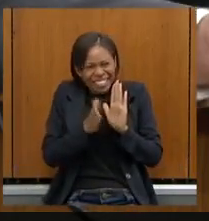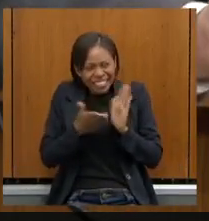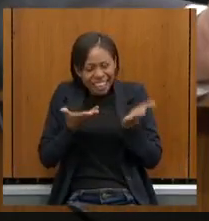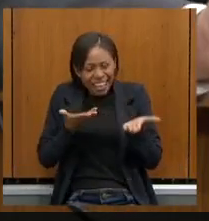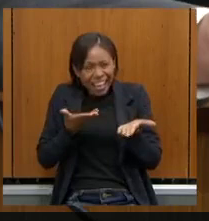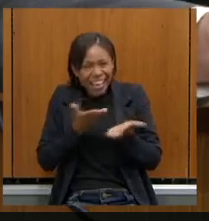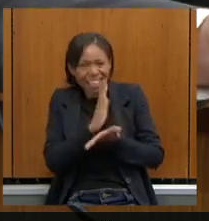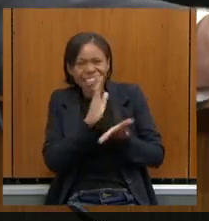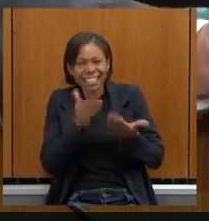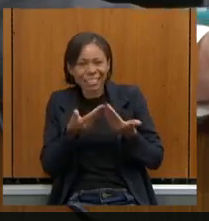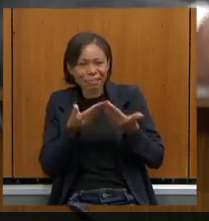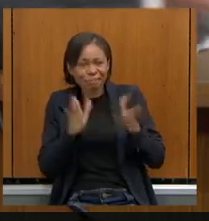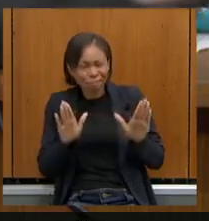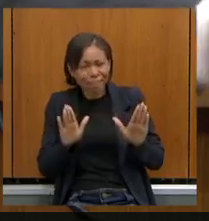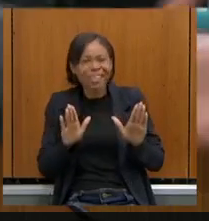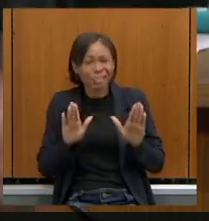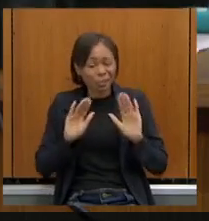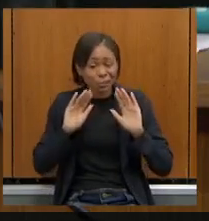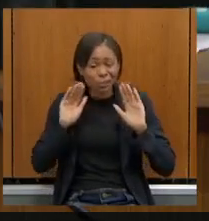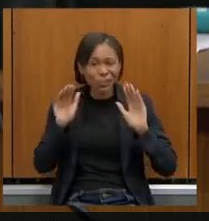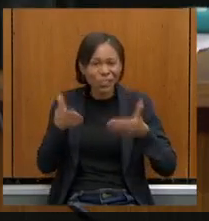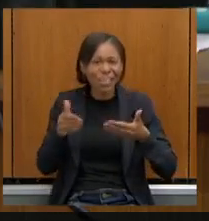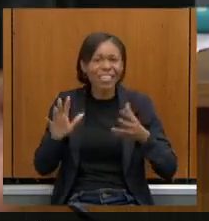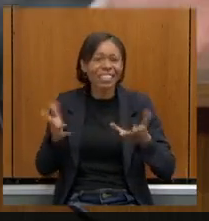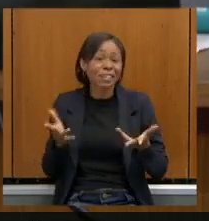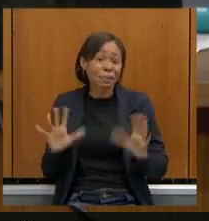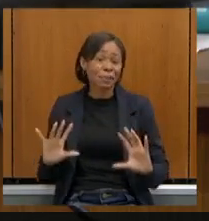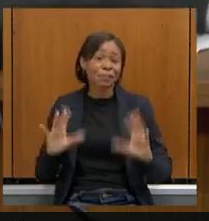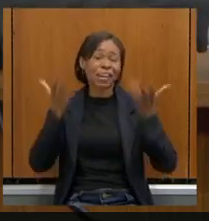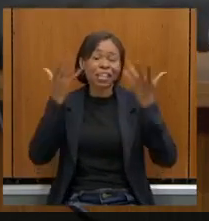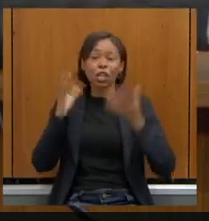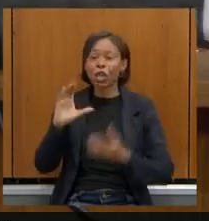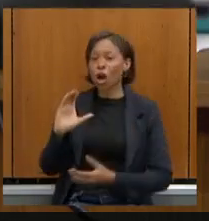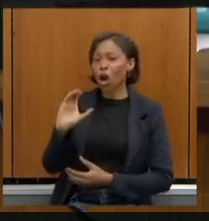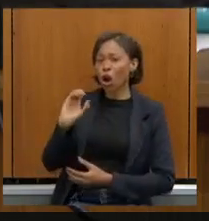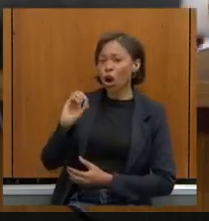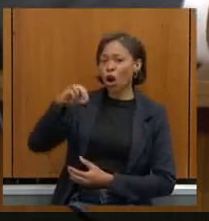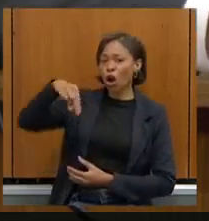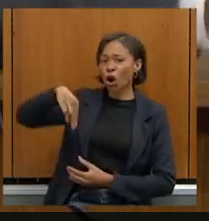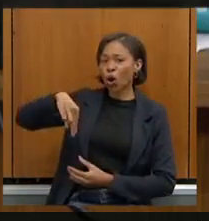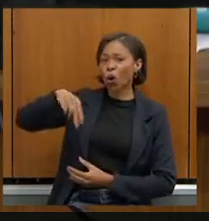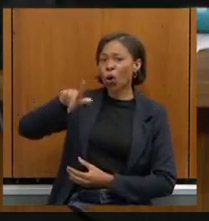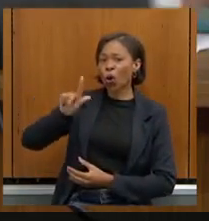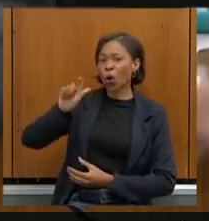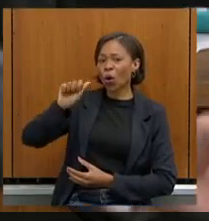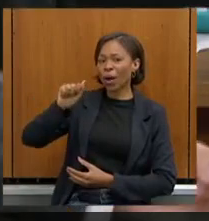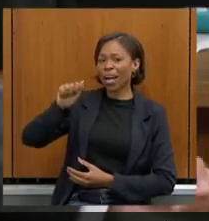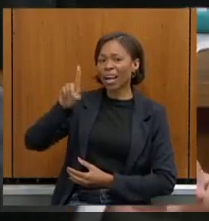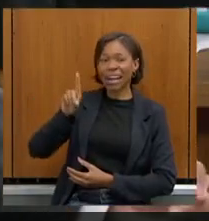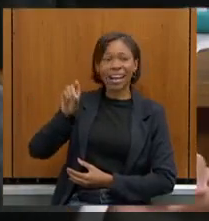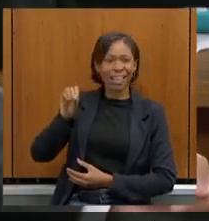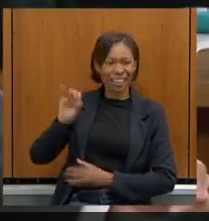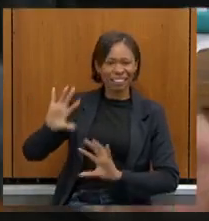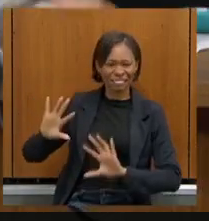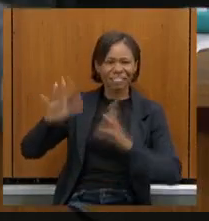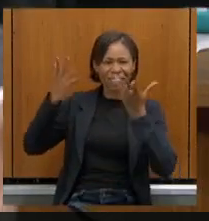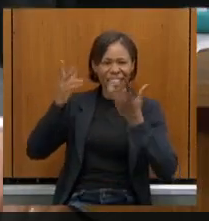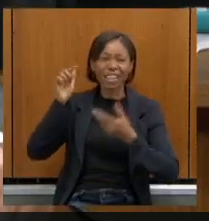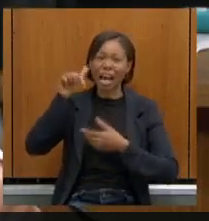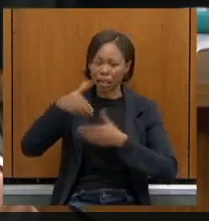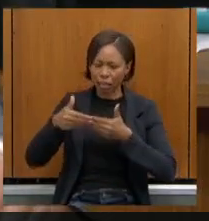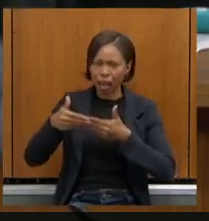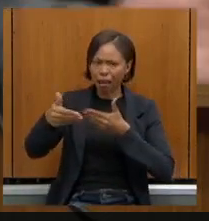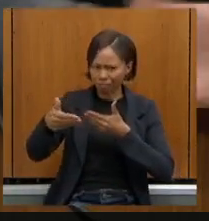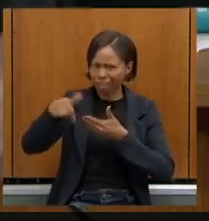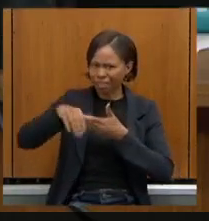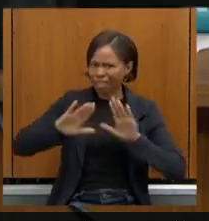aguardando o fim da pandemia para a gente fazer aquele evento do Congado aqui na Praça da Assembleia, nosso presidente já sensibilizou o nosso presidente